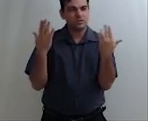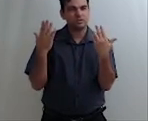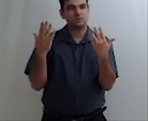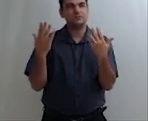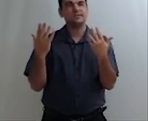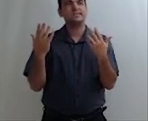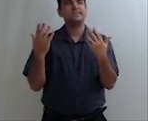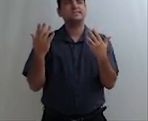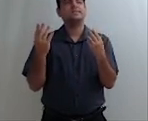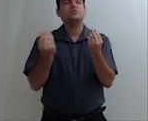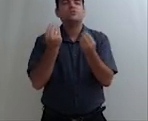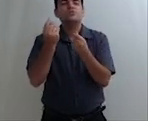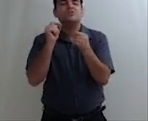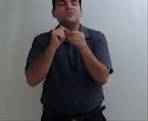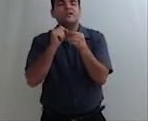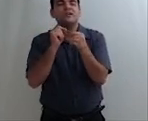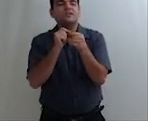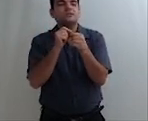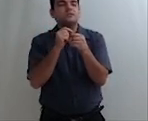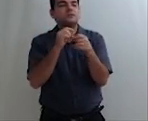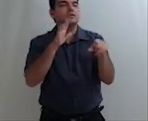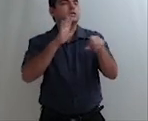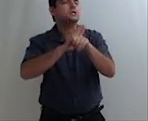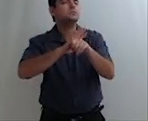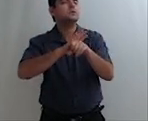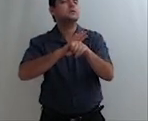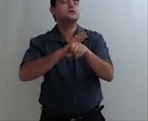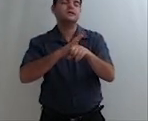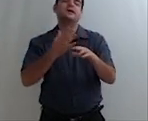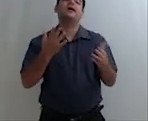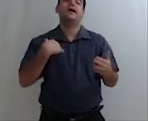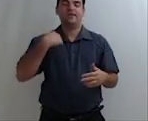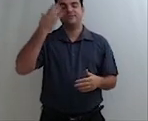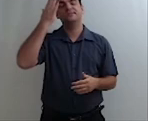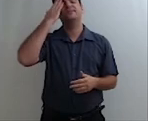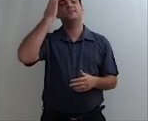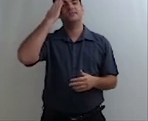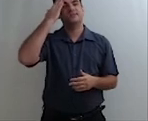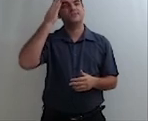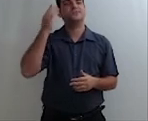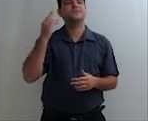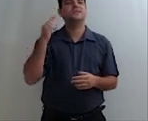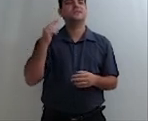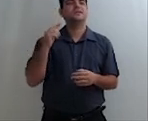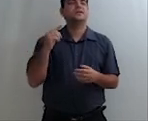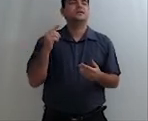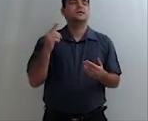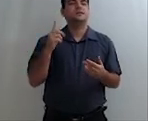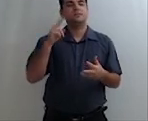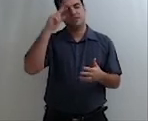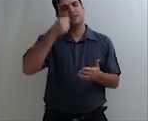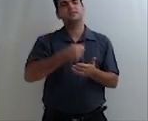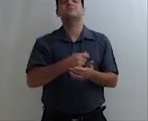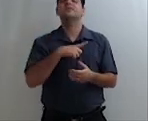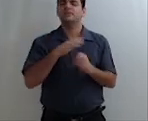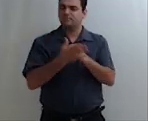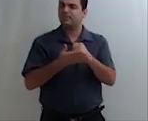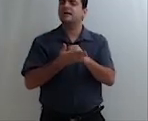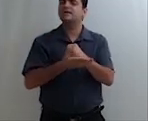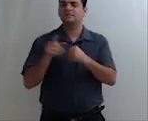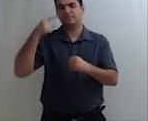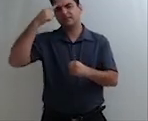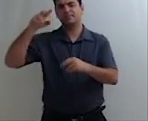forma de cometimento do delito me traz o convencimento de que a decisão é suficiente